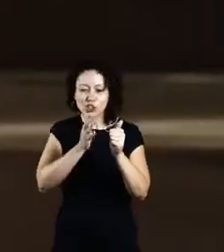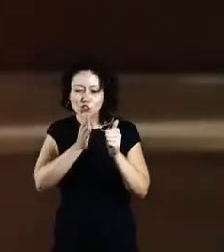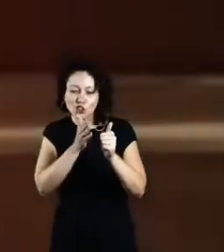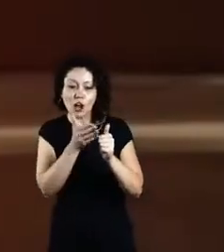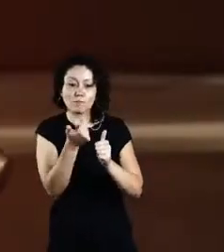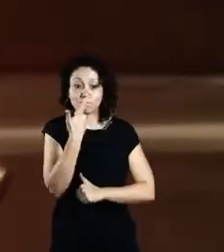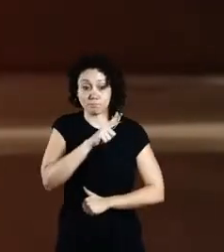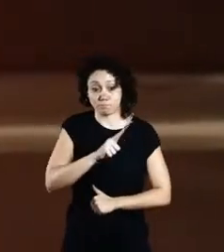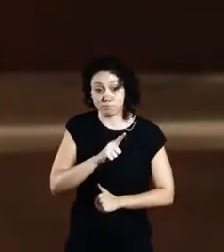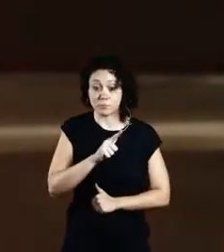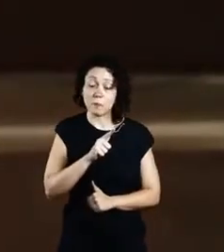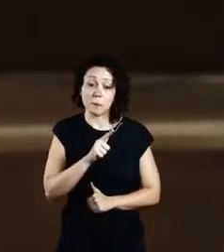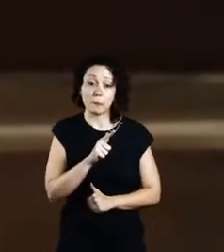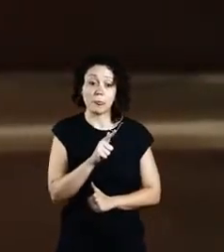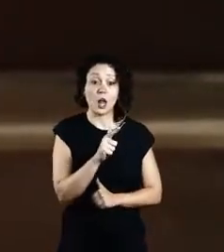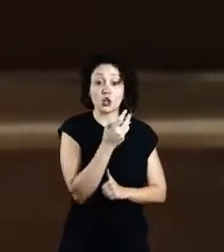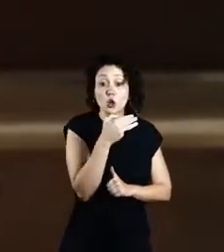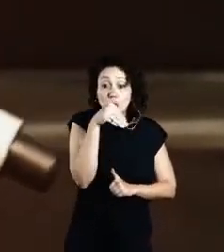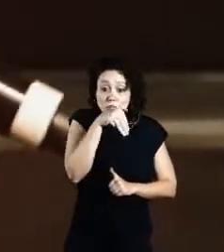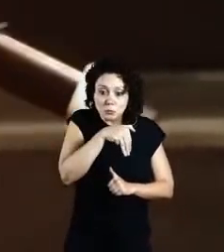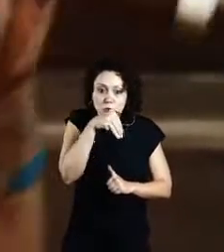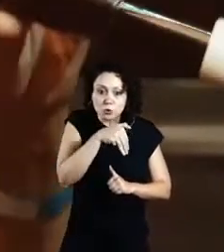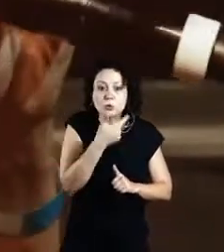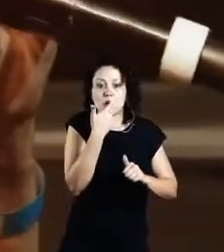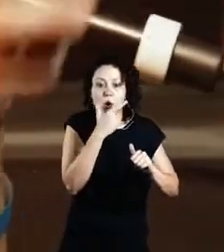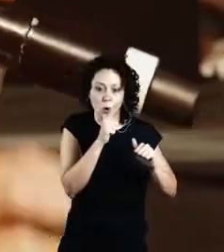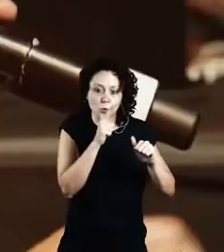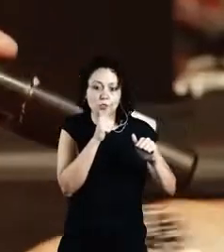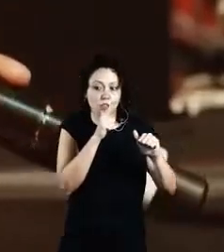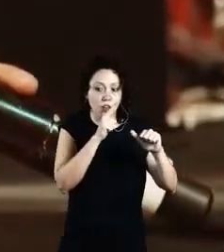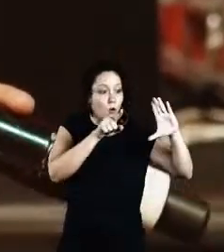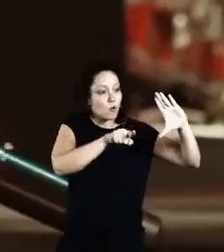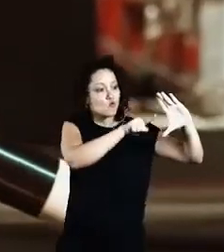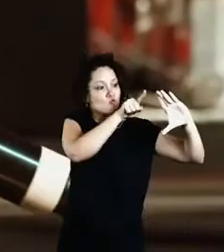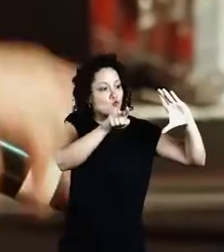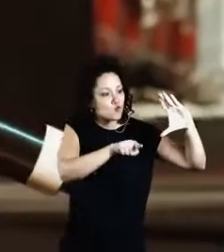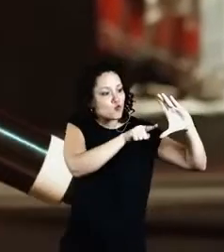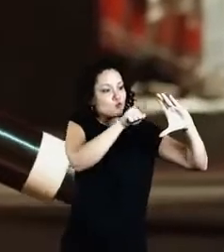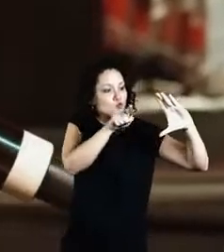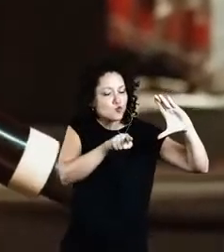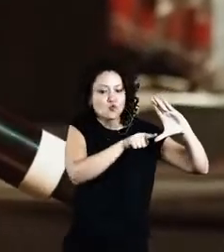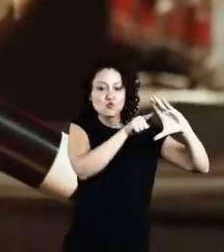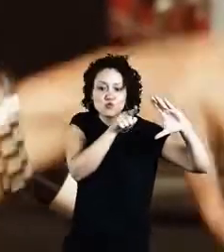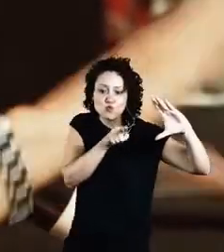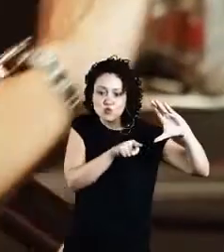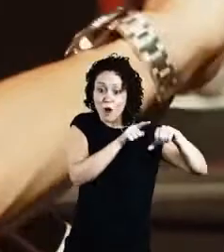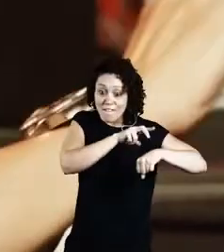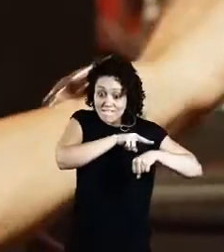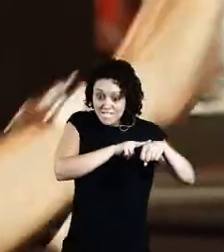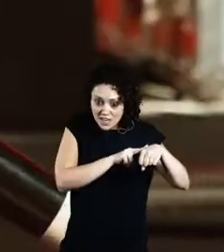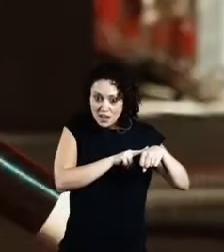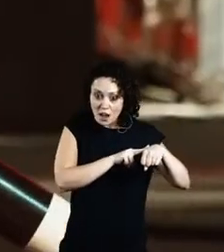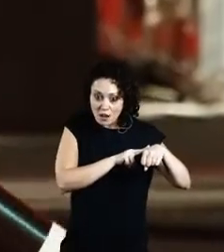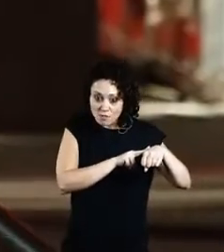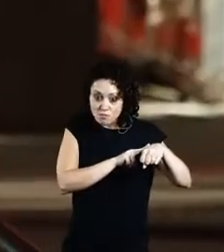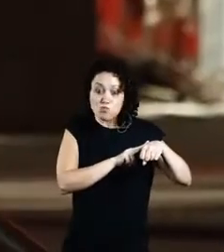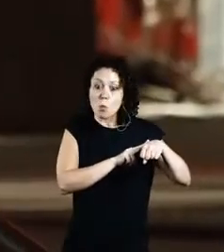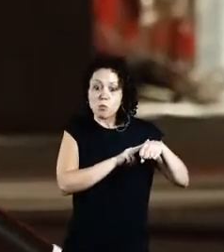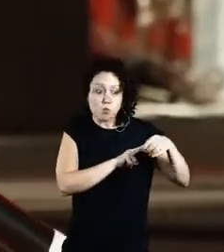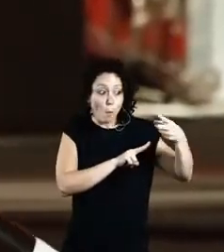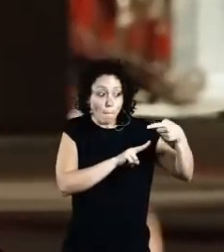você demorava, vai, 2 minutos para poder fazer, tá, para poder colar a fita, tal, não sei o que, fazer todo, 1 minuto e meio,